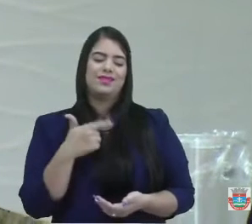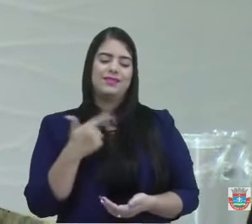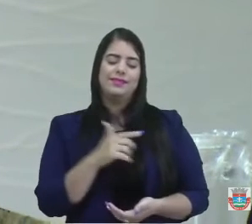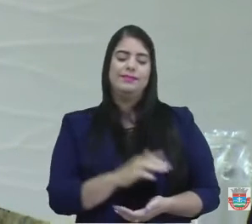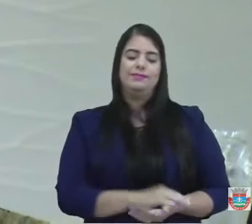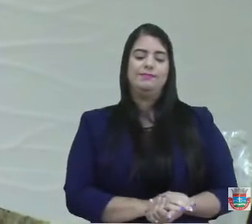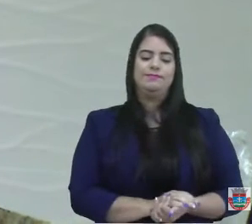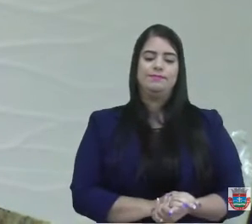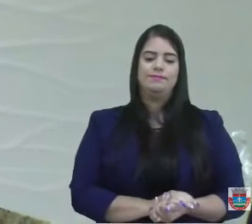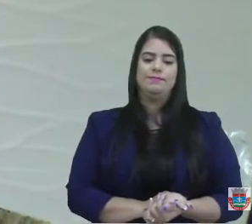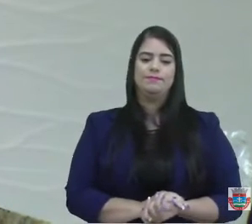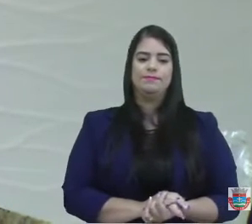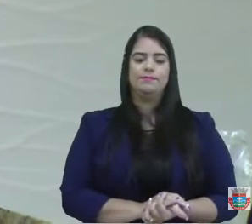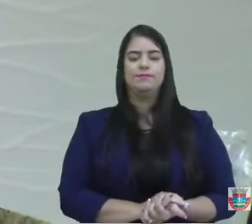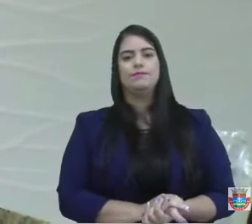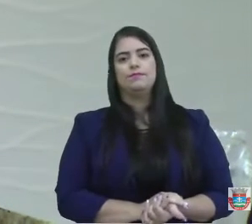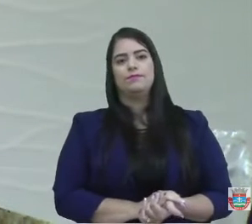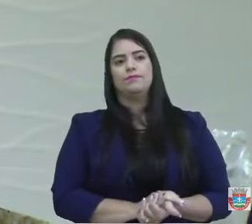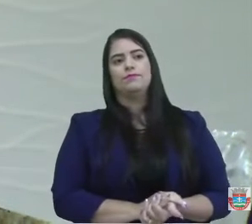A macacada que vocês levaram.